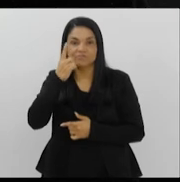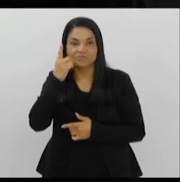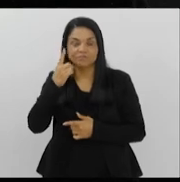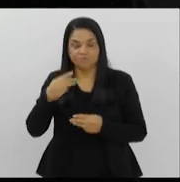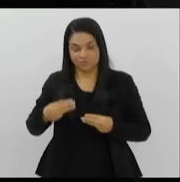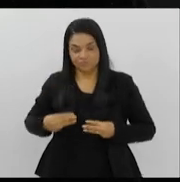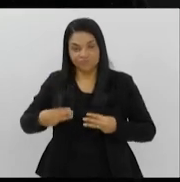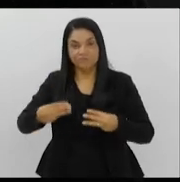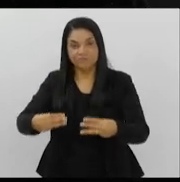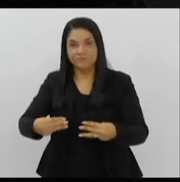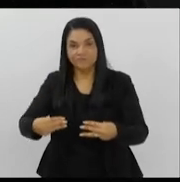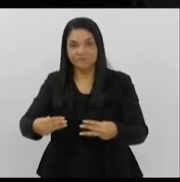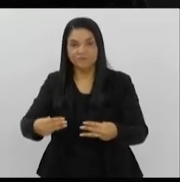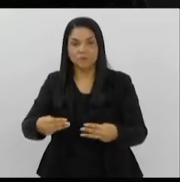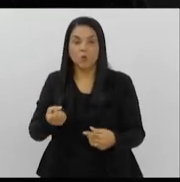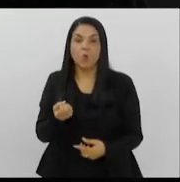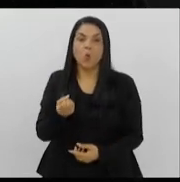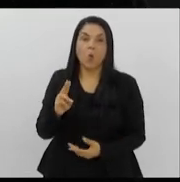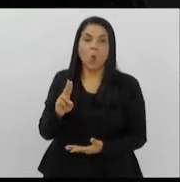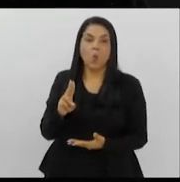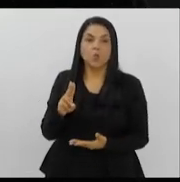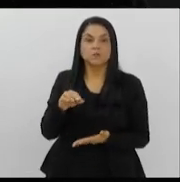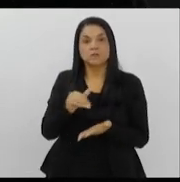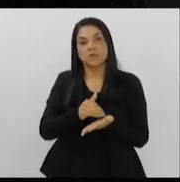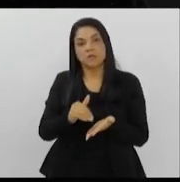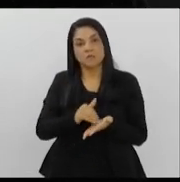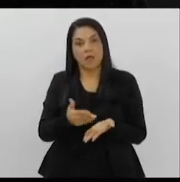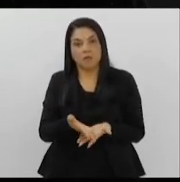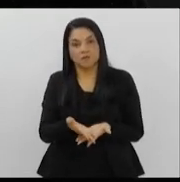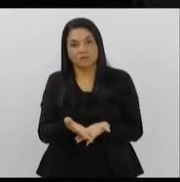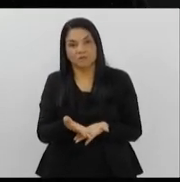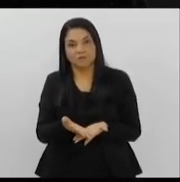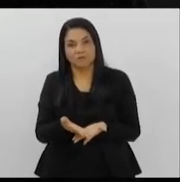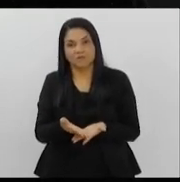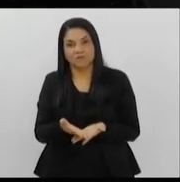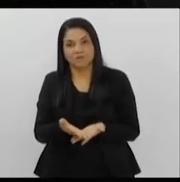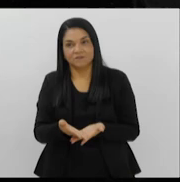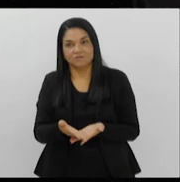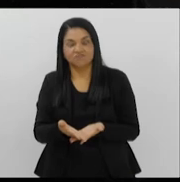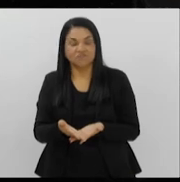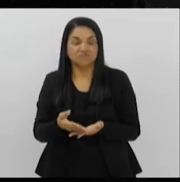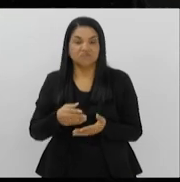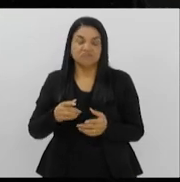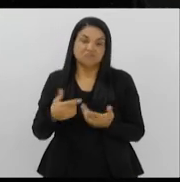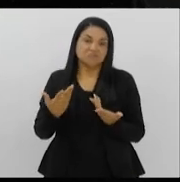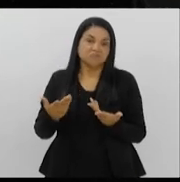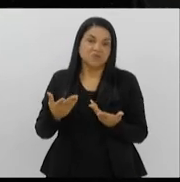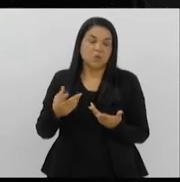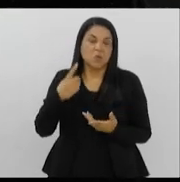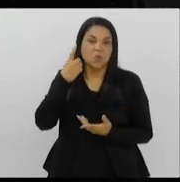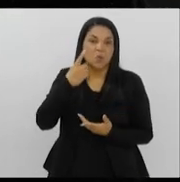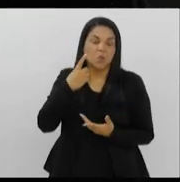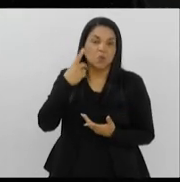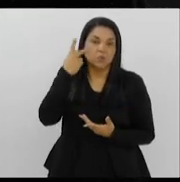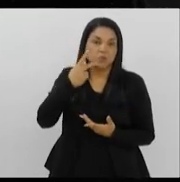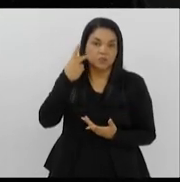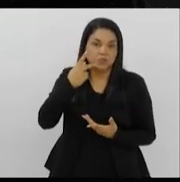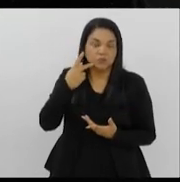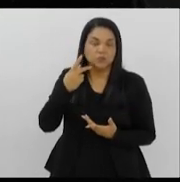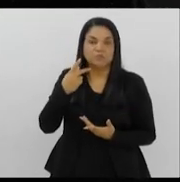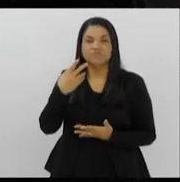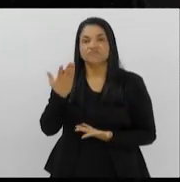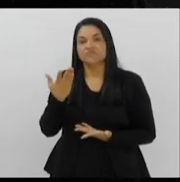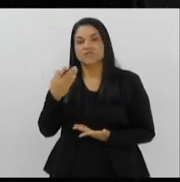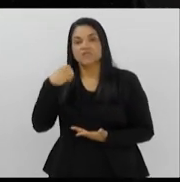ministro ou secretário, seja o parlamentar senador, deputado federal, estadual ou vereador.